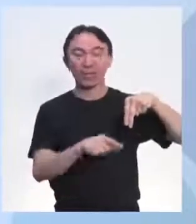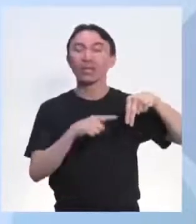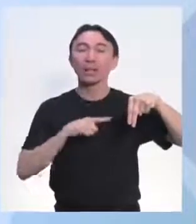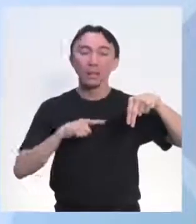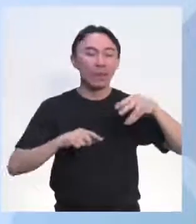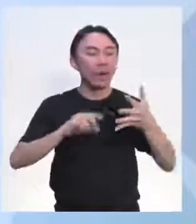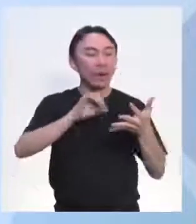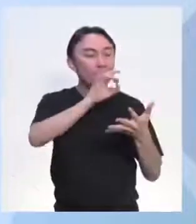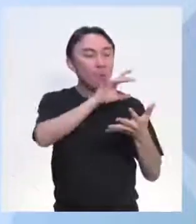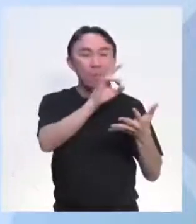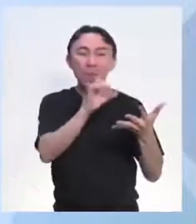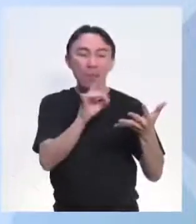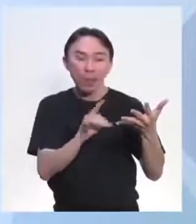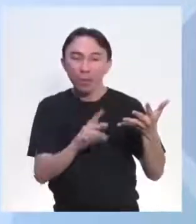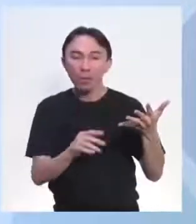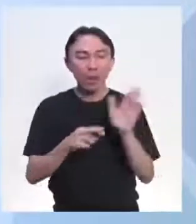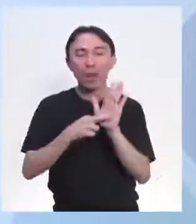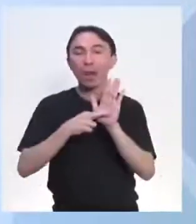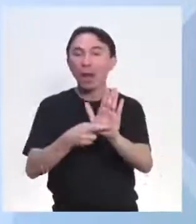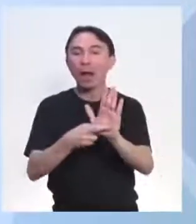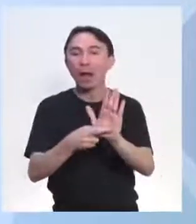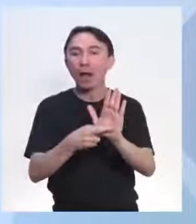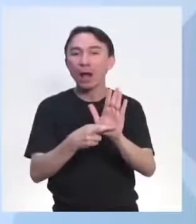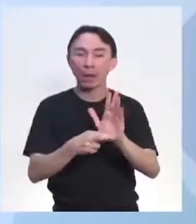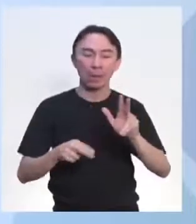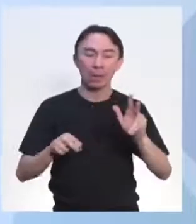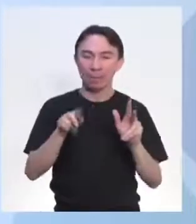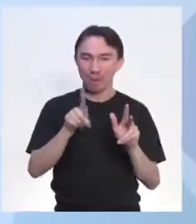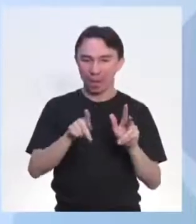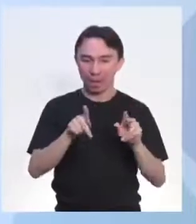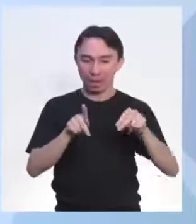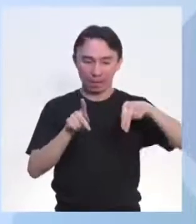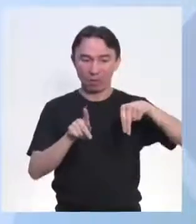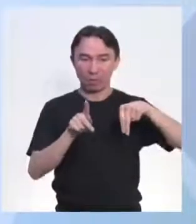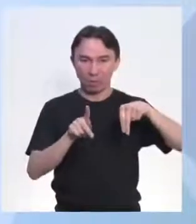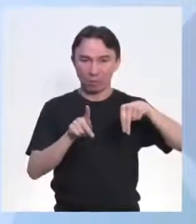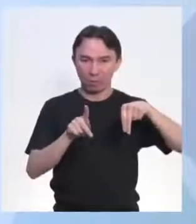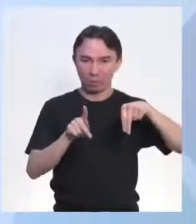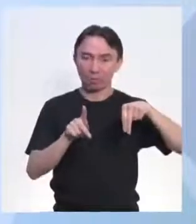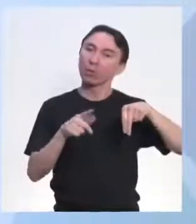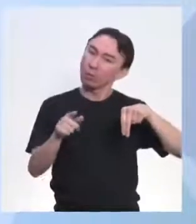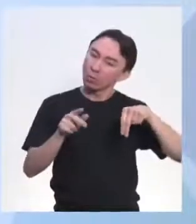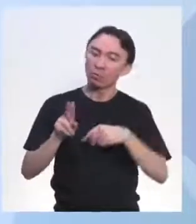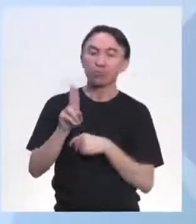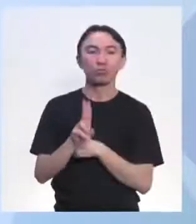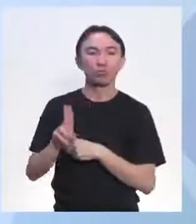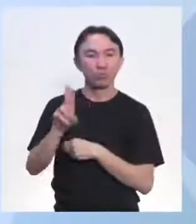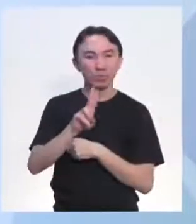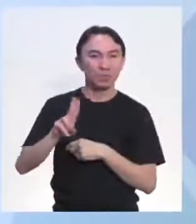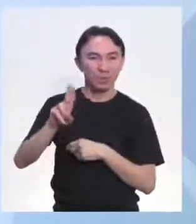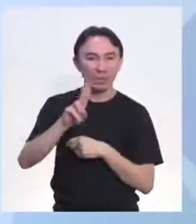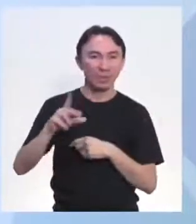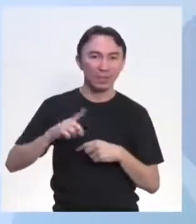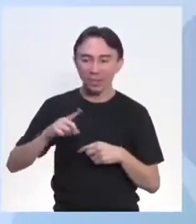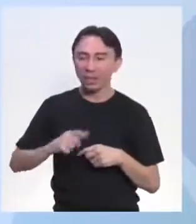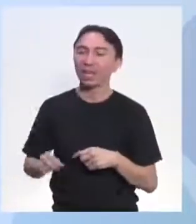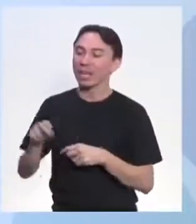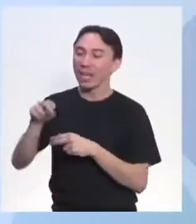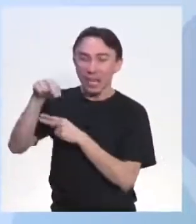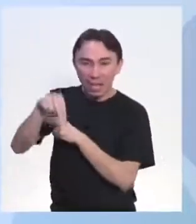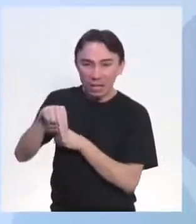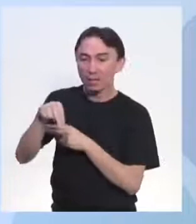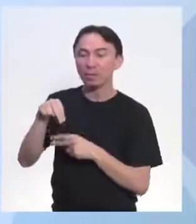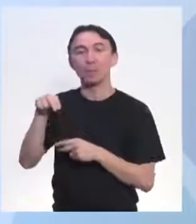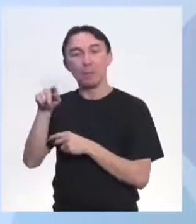de elementos da combinação pela letra P. E uso a expressão combinação NP igual